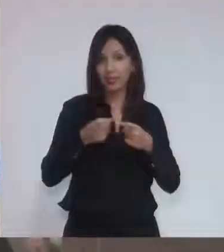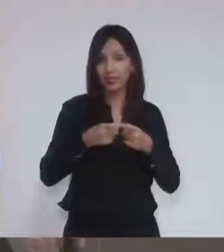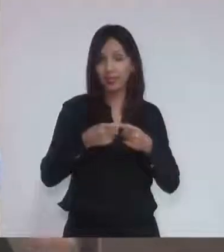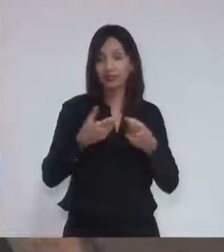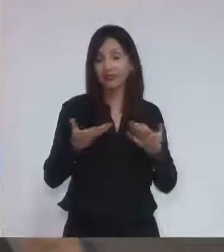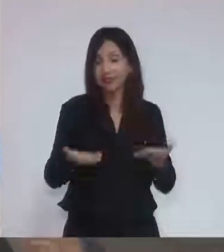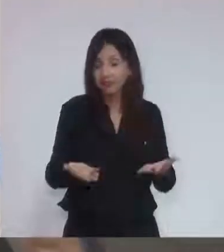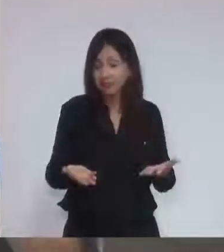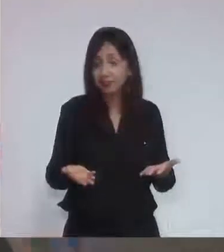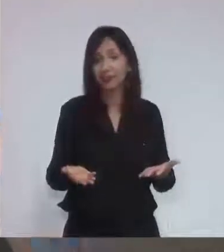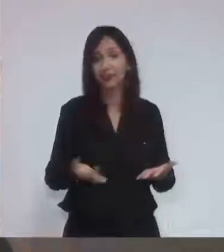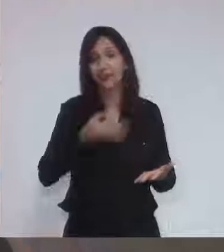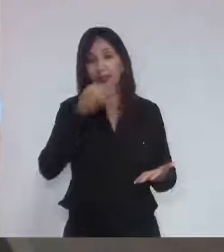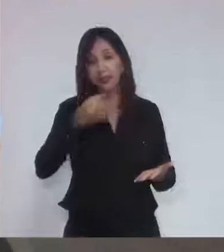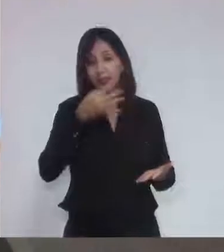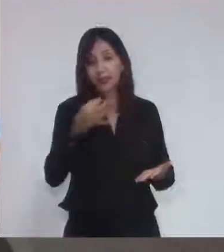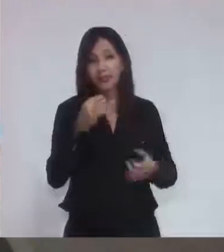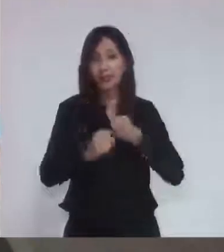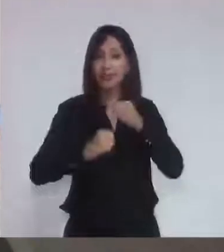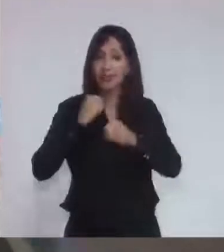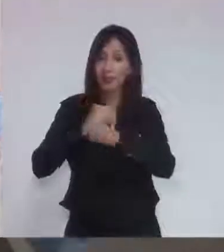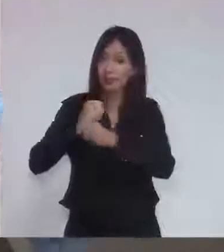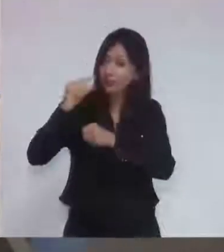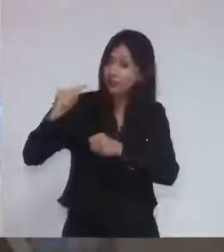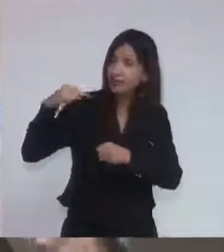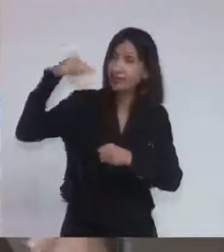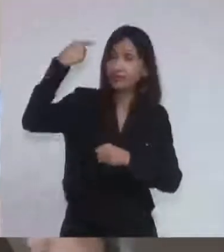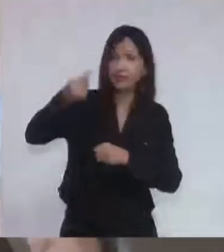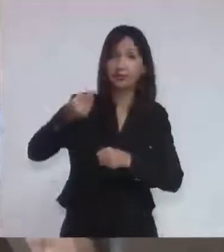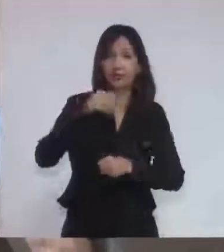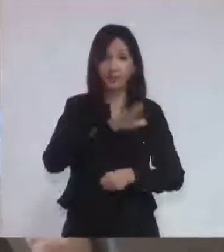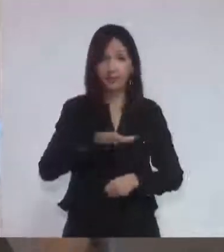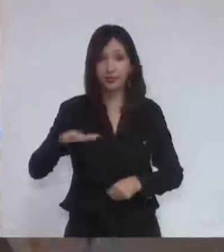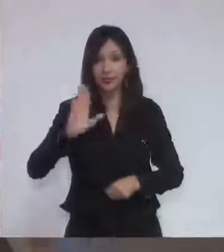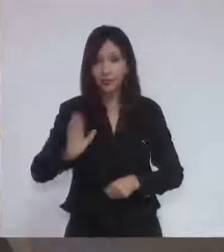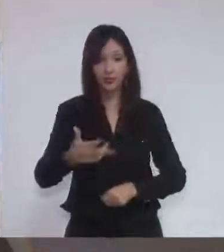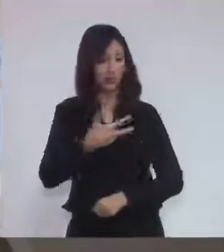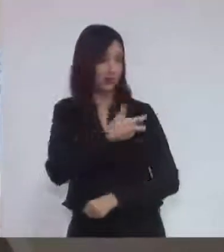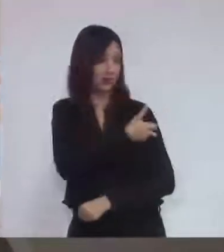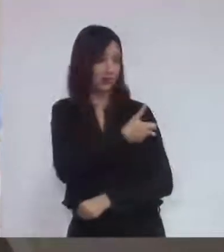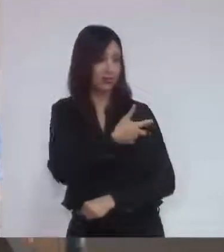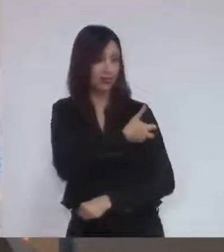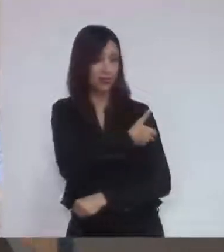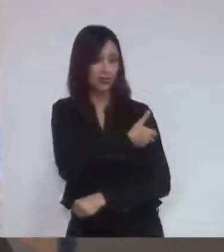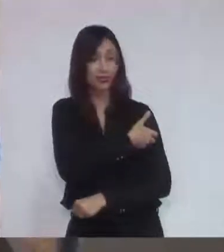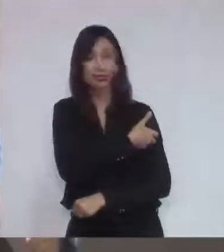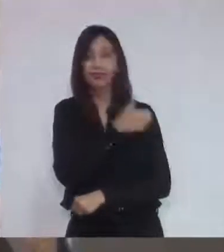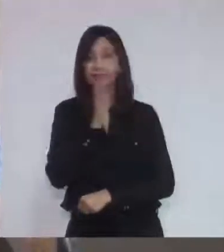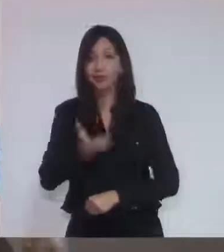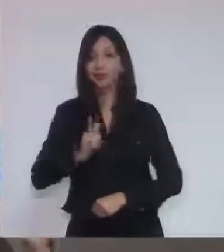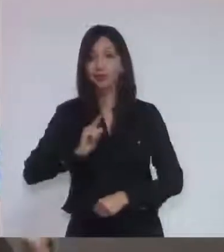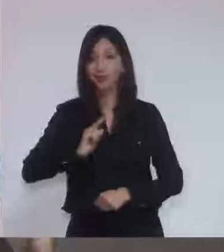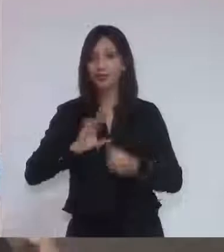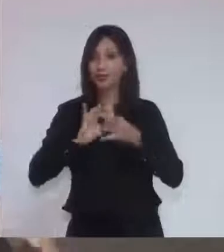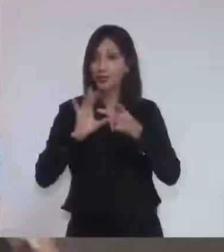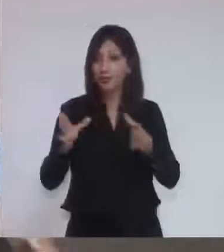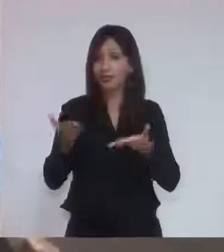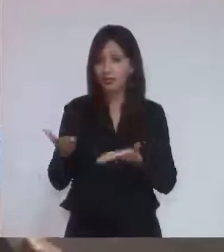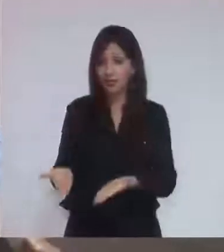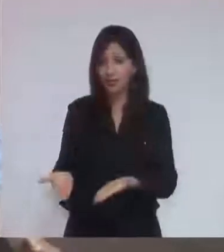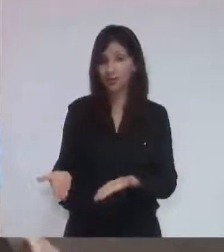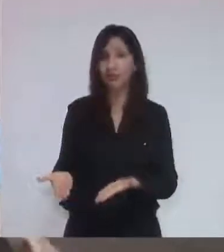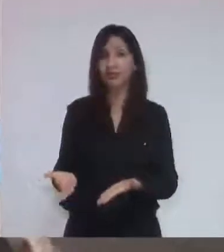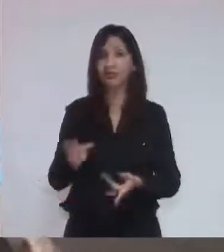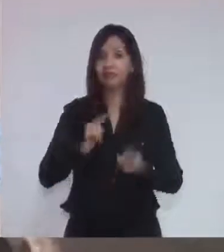é? Então, uma sugestão é que para o ano que vem, essa criança que esse ano já tomou e de repente essa vacina pode ser disponibilizada, a